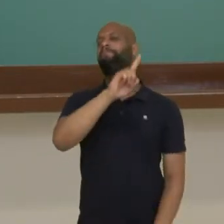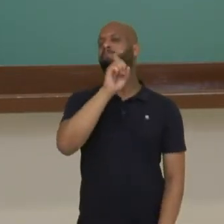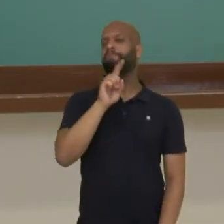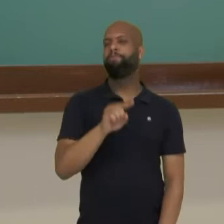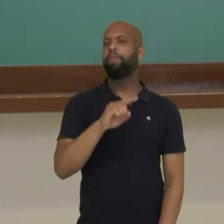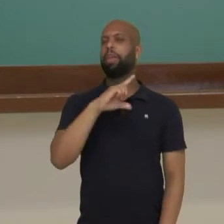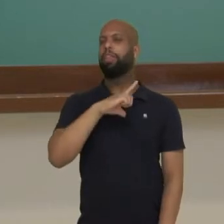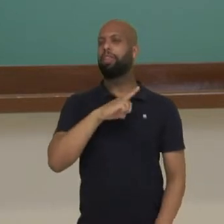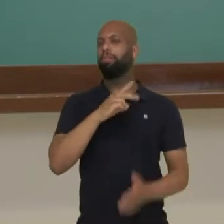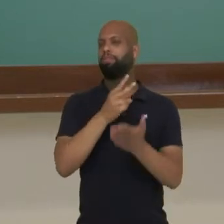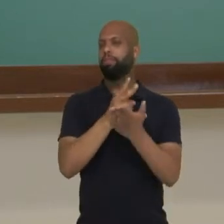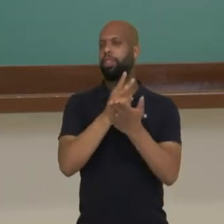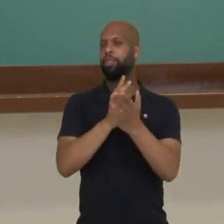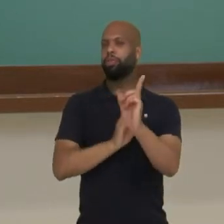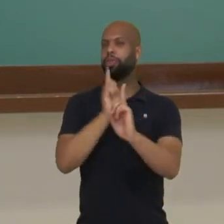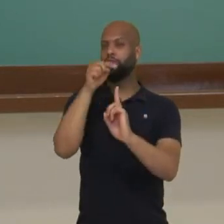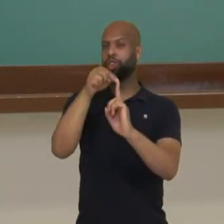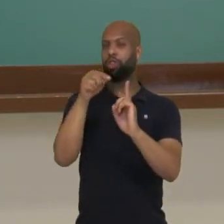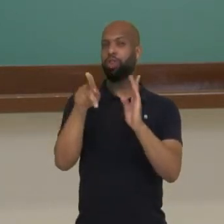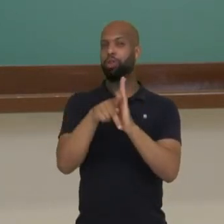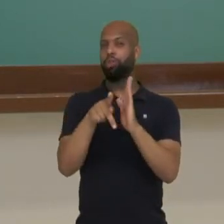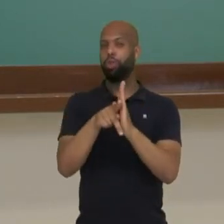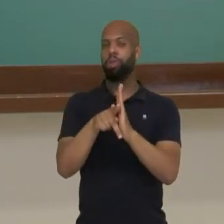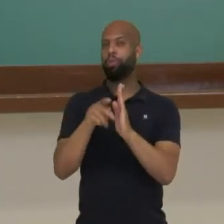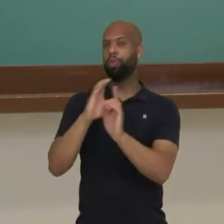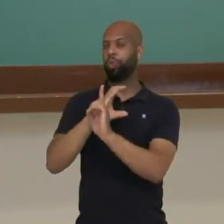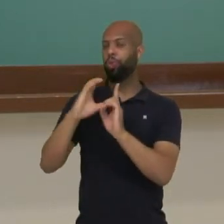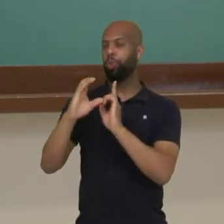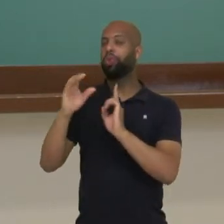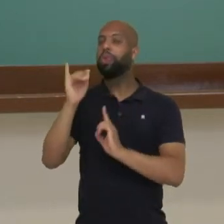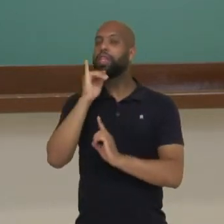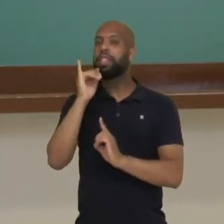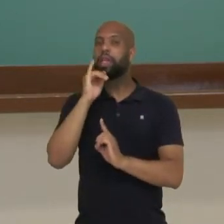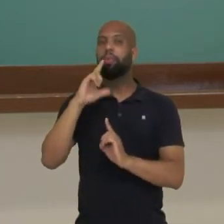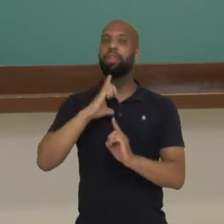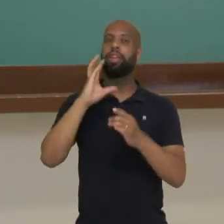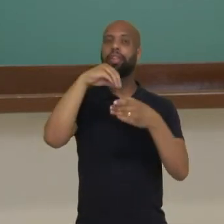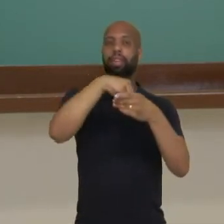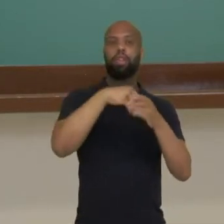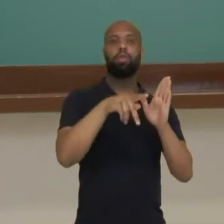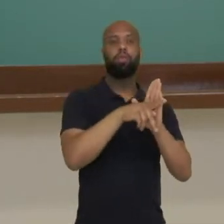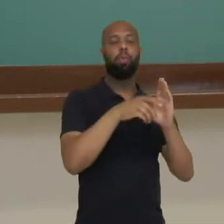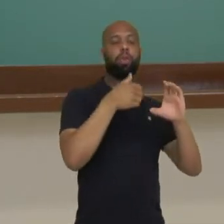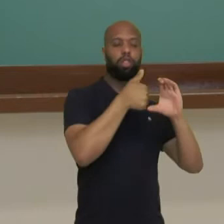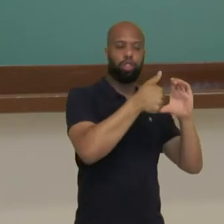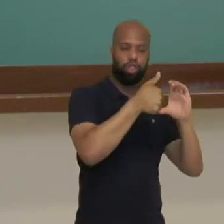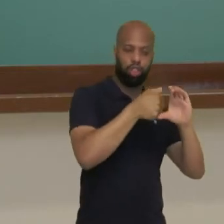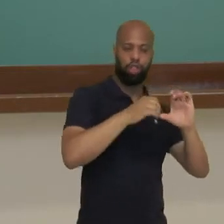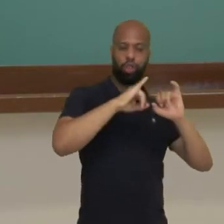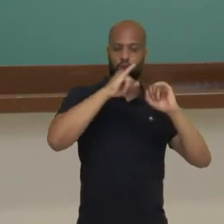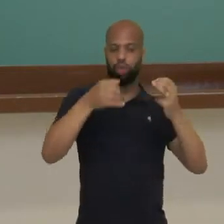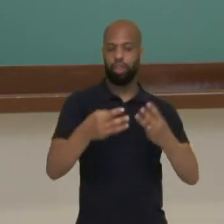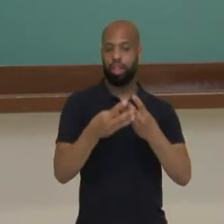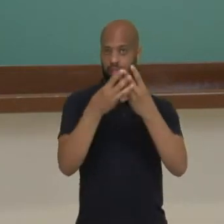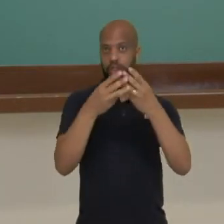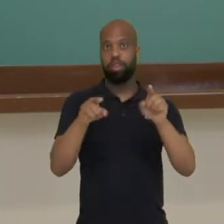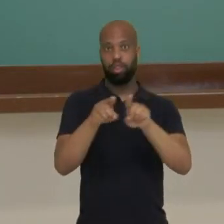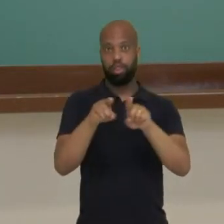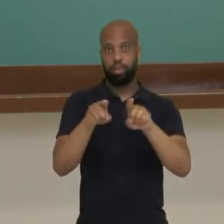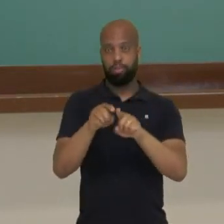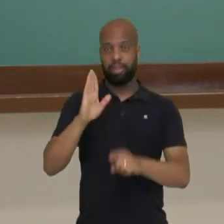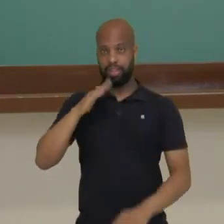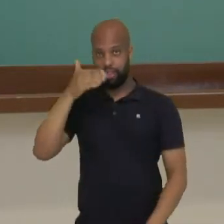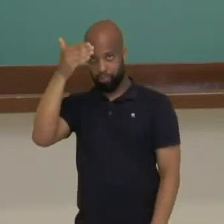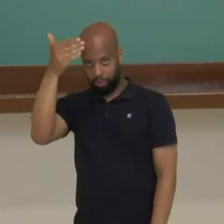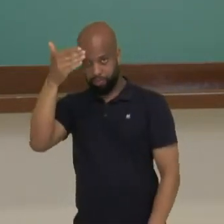a mesma função que os rituais, por exemplo, no cristianismo, judaísmo ou islamismo? Aventureiros da cultura,